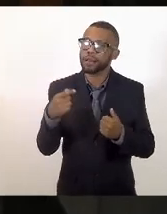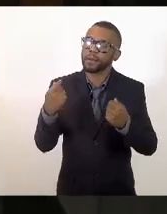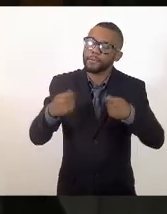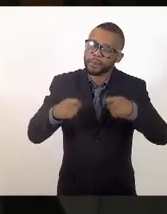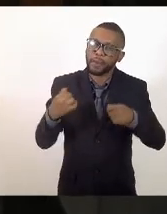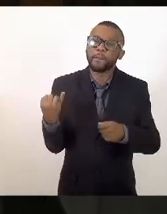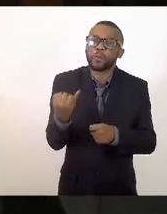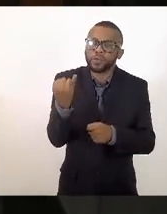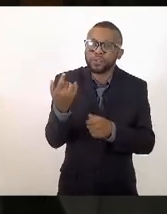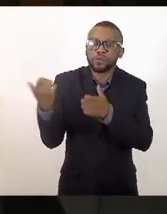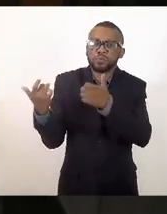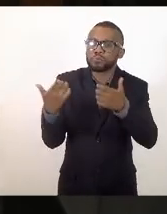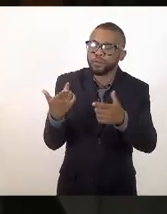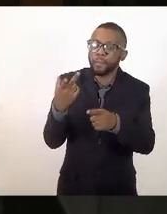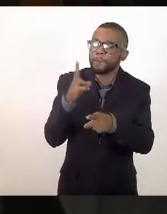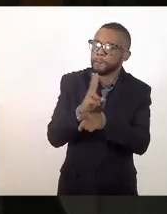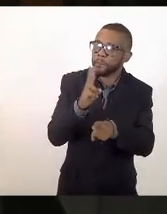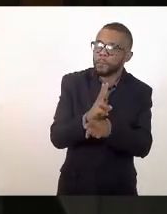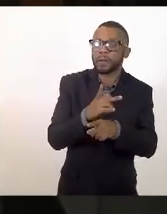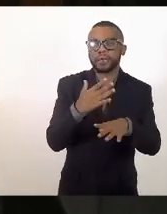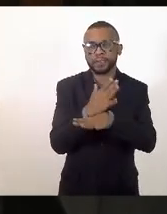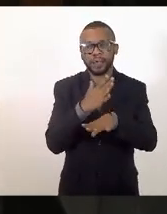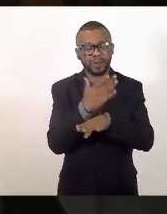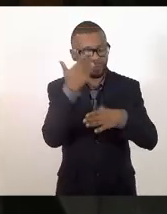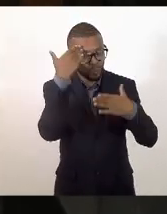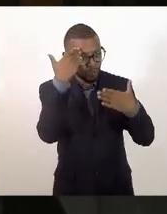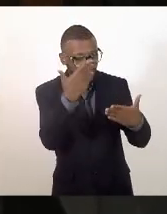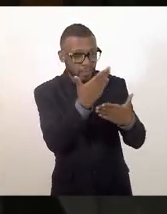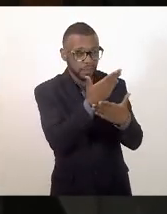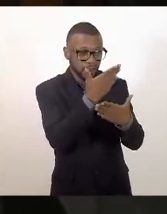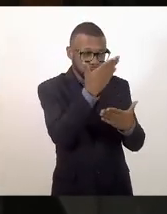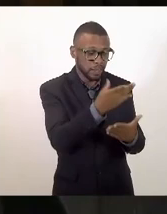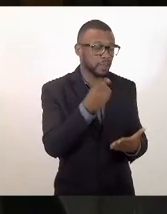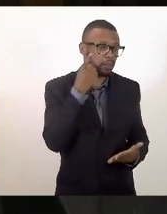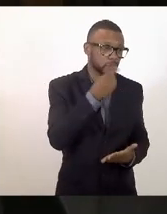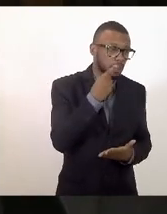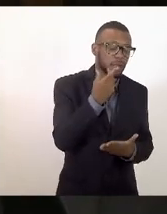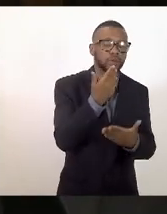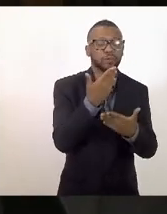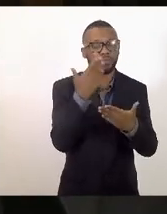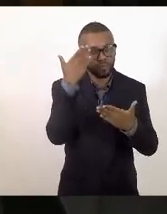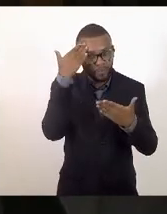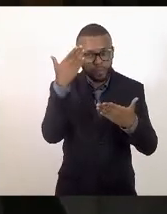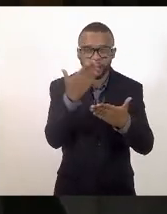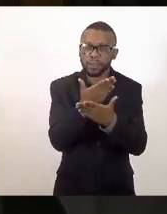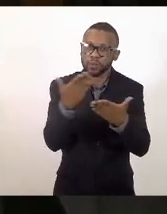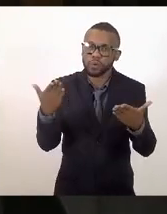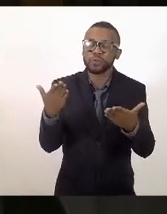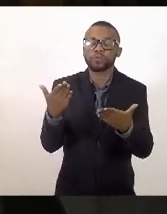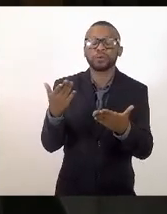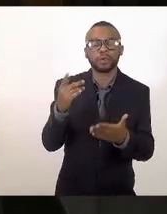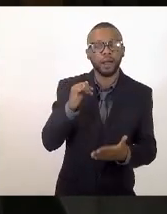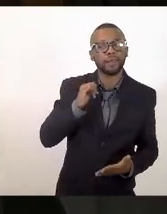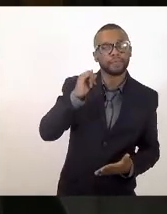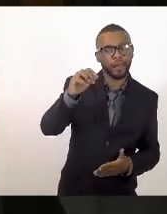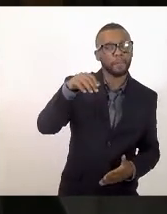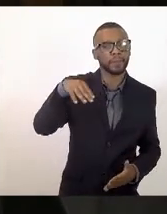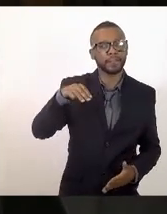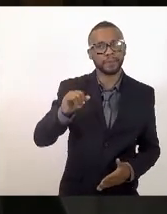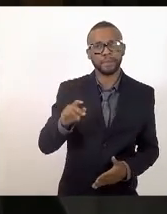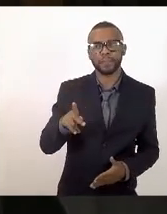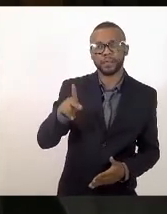Rio de Janeiro. Muito obrigado, deputada Marta Rocha, a todos que nos ouvem, e dizer para esse vulgo Mica aí que ele pode aguardar,